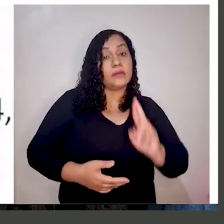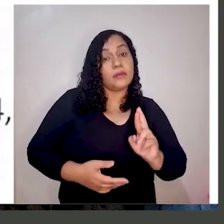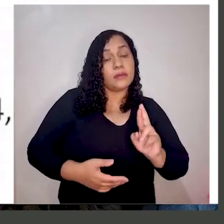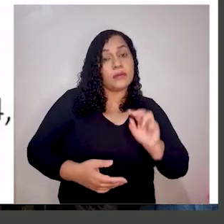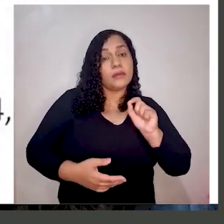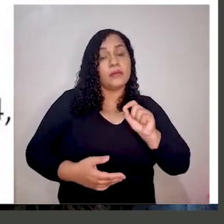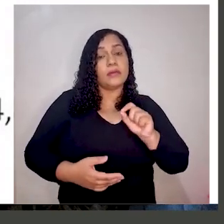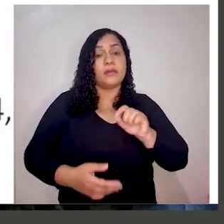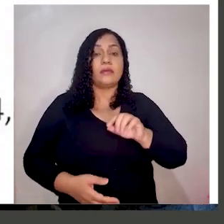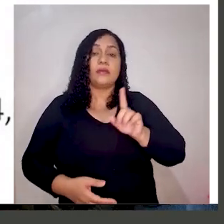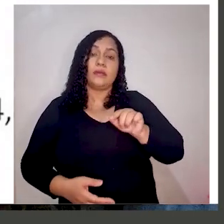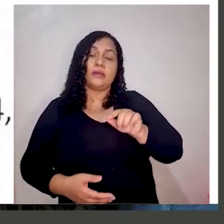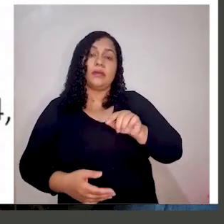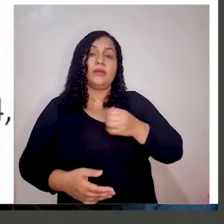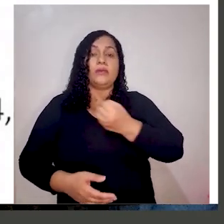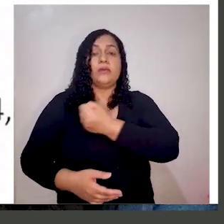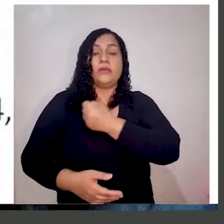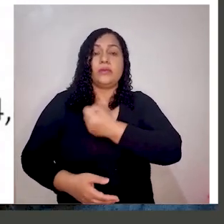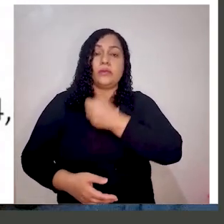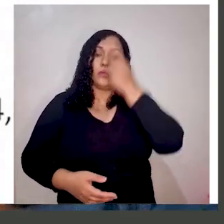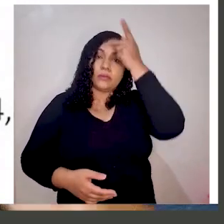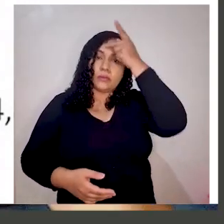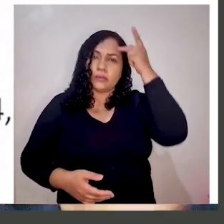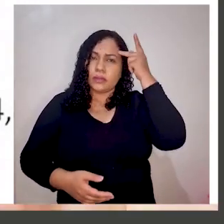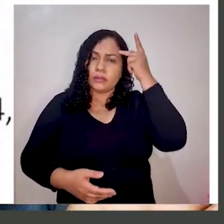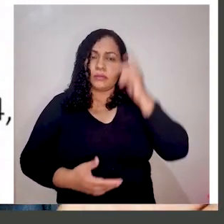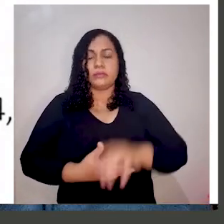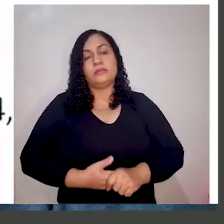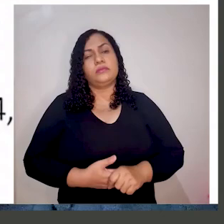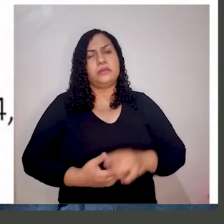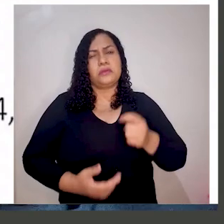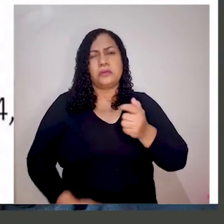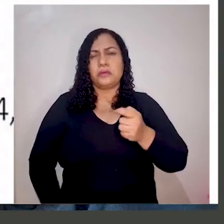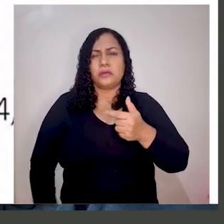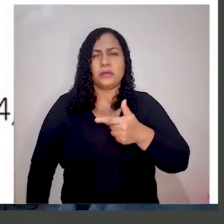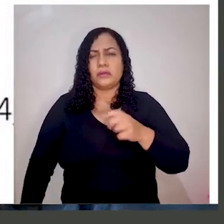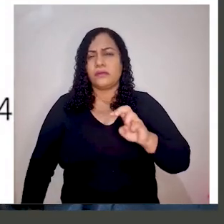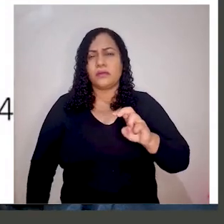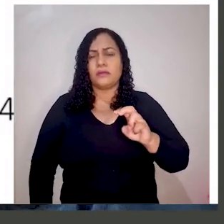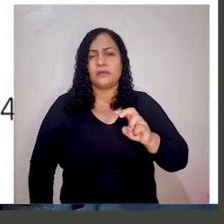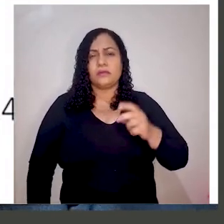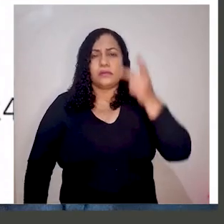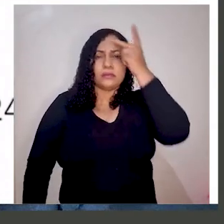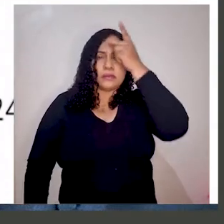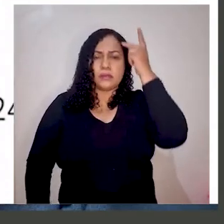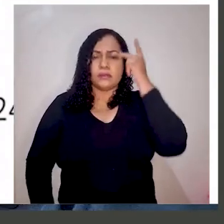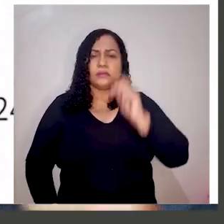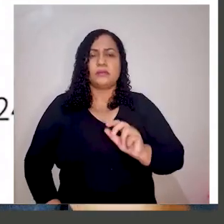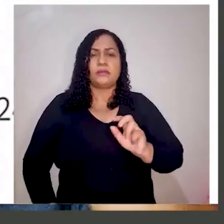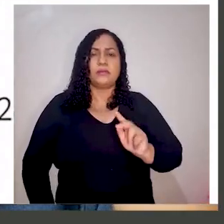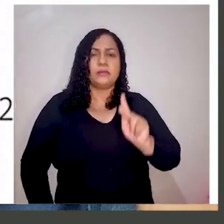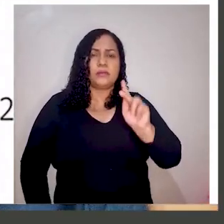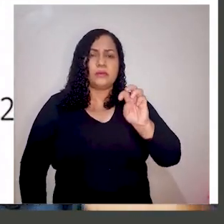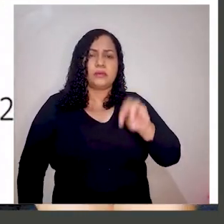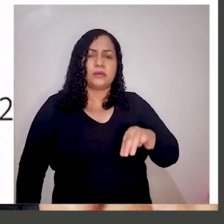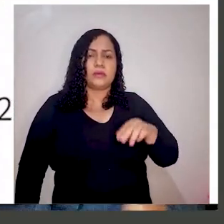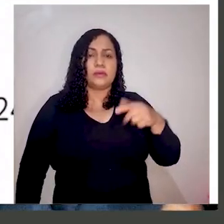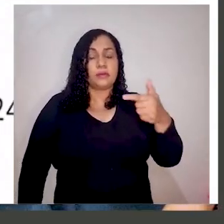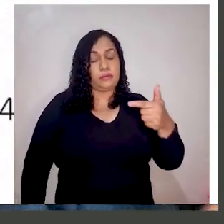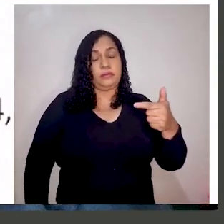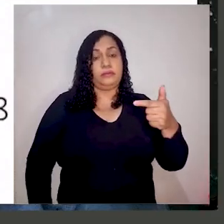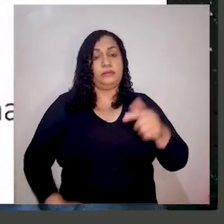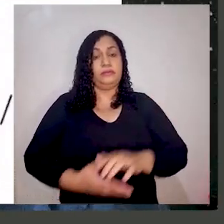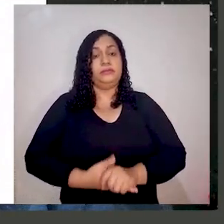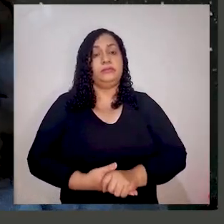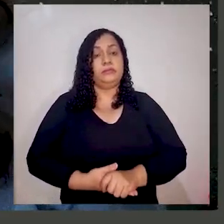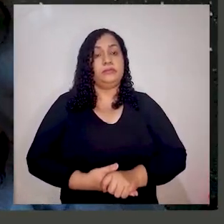divisão vai ser a densidade demográfica geral, que no caso aqui é de quase 25, né, habitantes por quilômetro